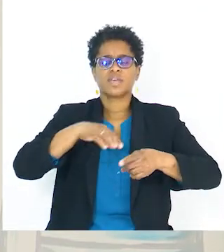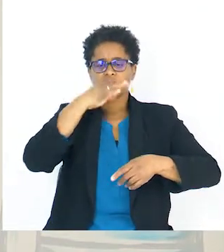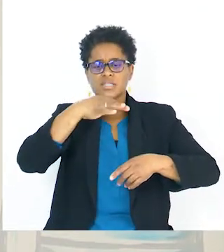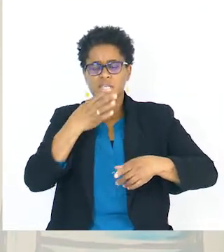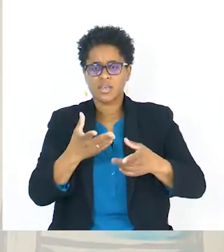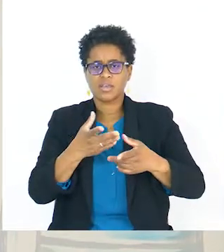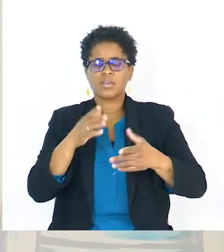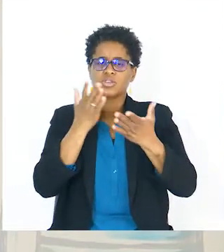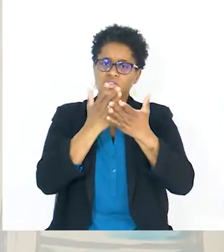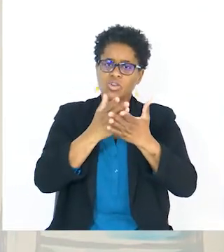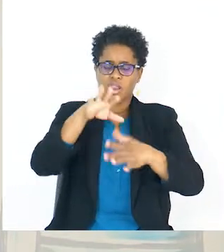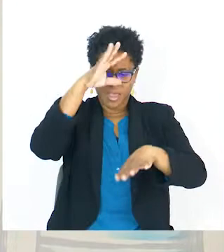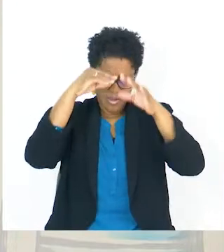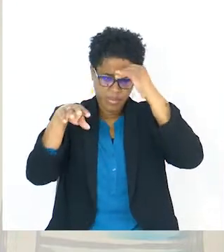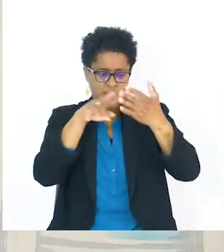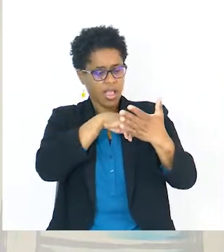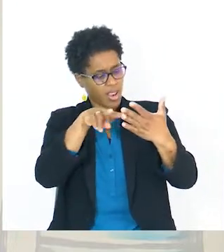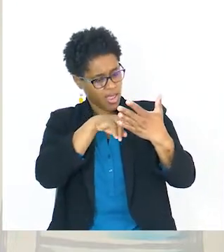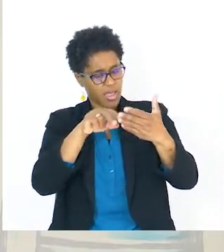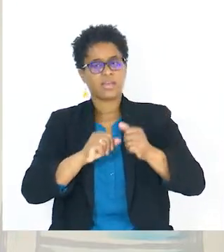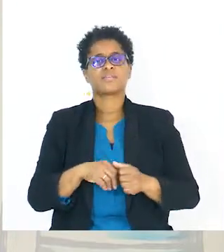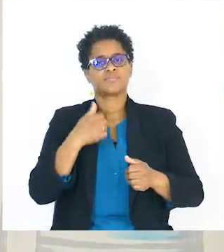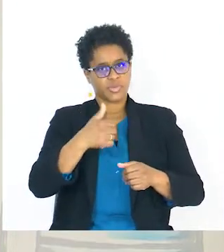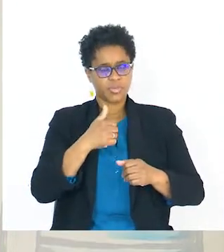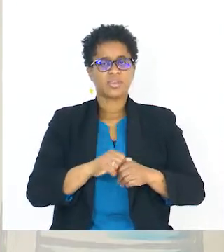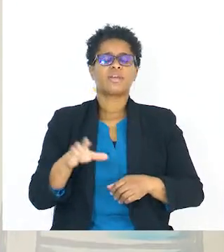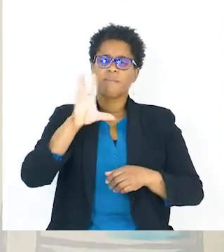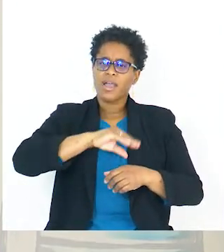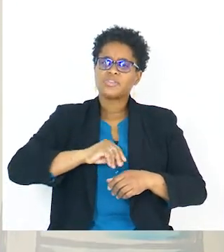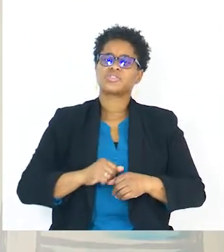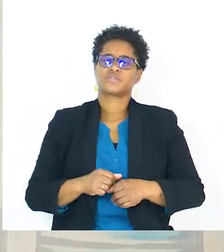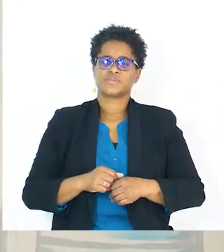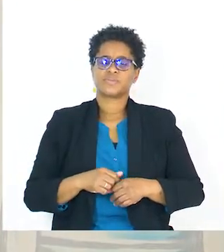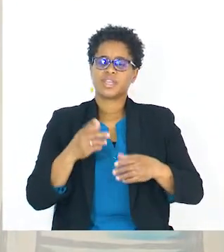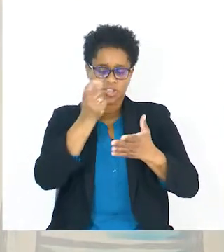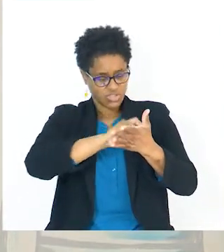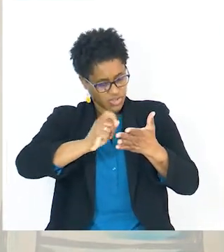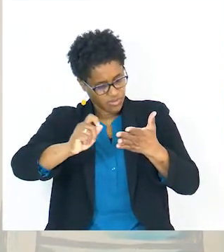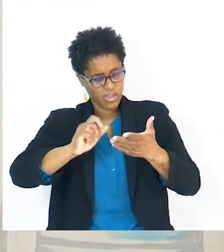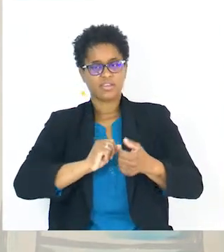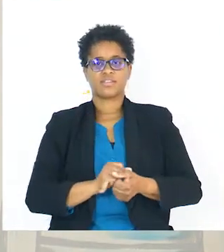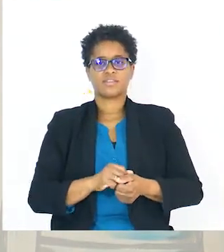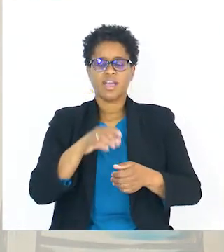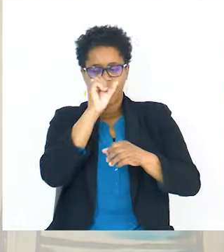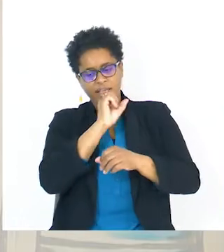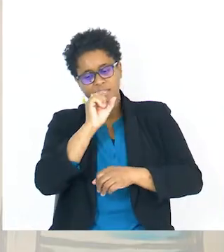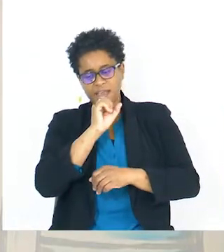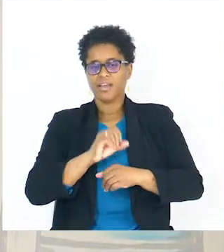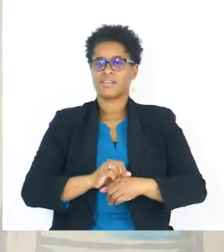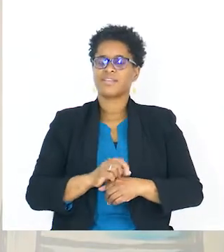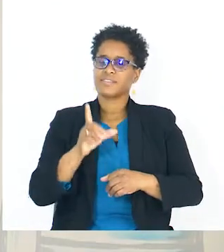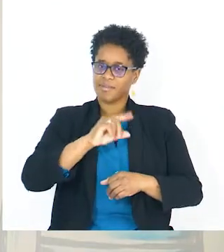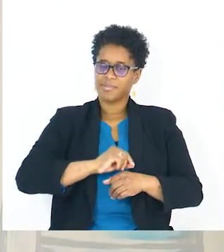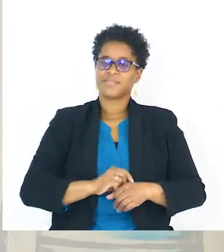Na escola, aprende-se a ler, muito bem, mas a escrever, a